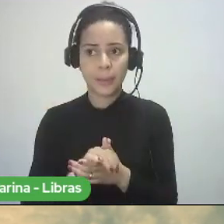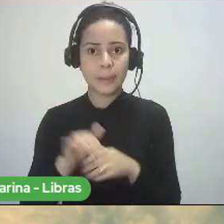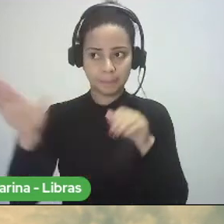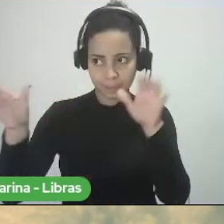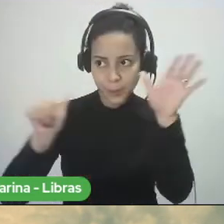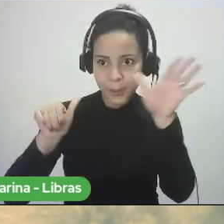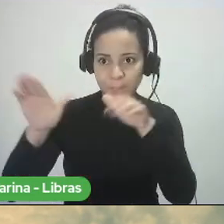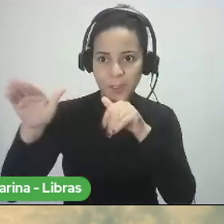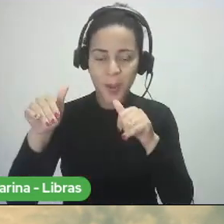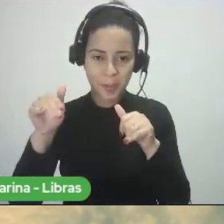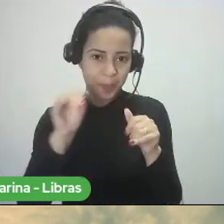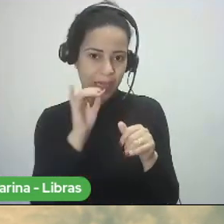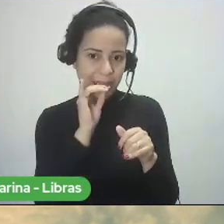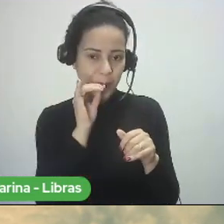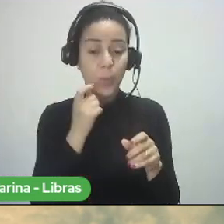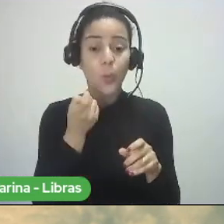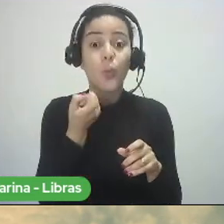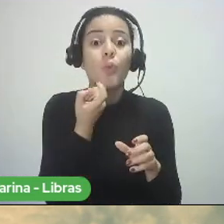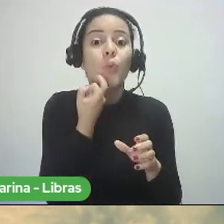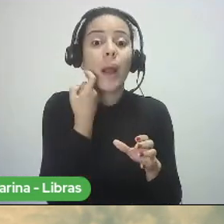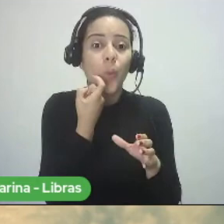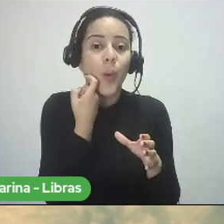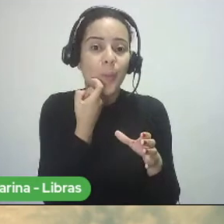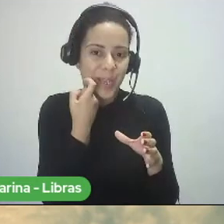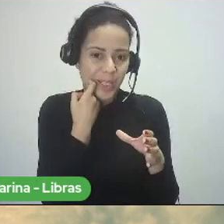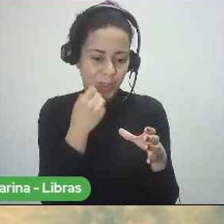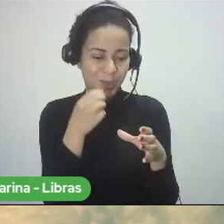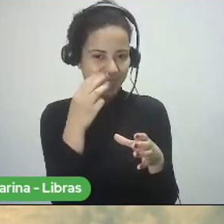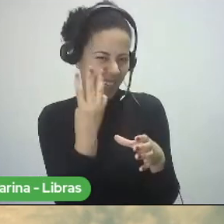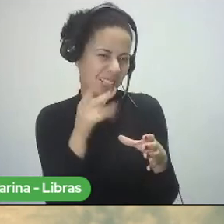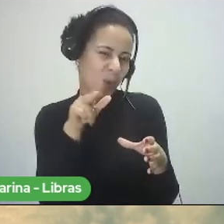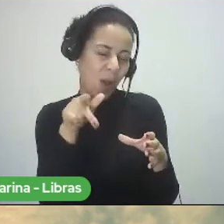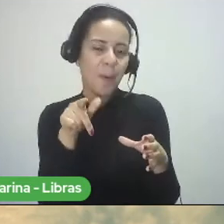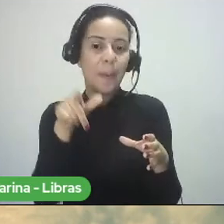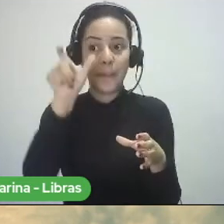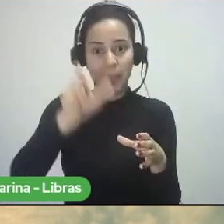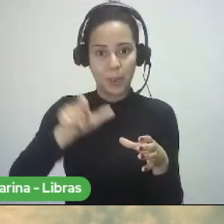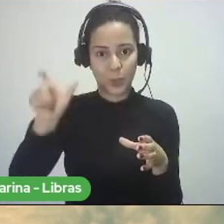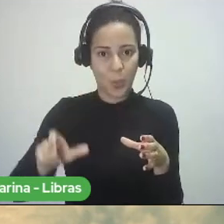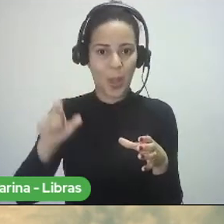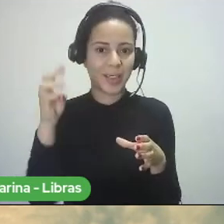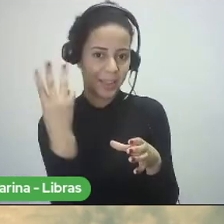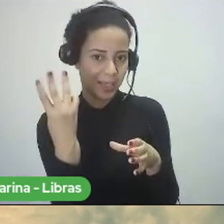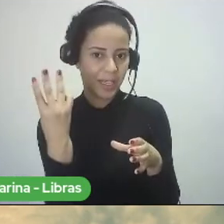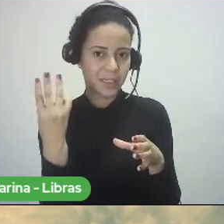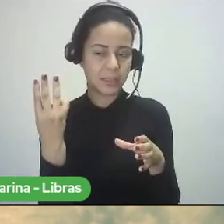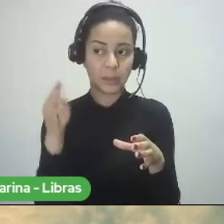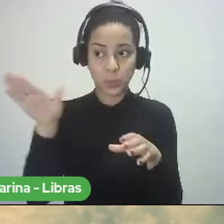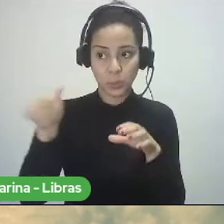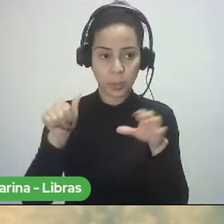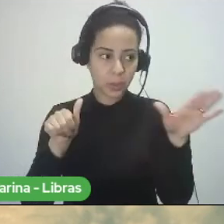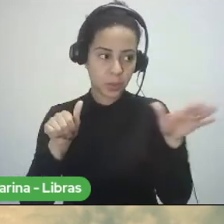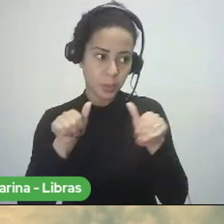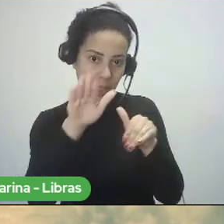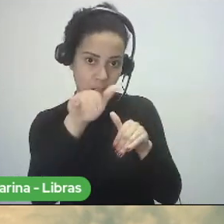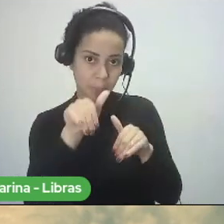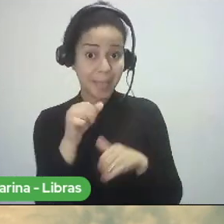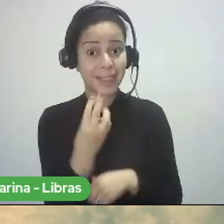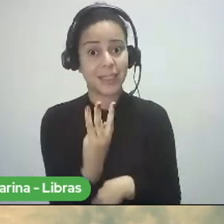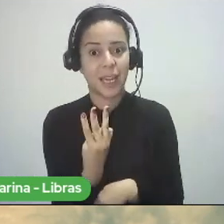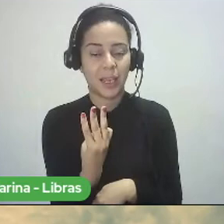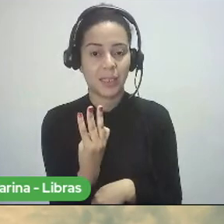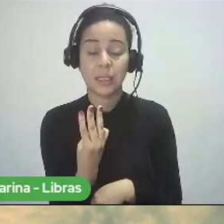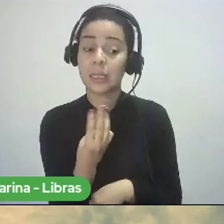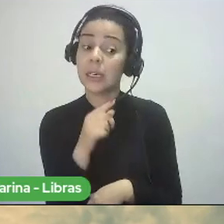3 peixinhos lá para dentro, 3 participantes do workshop, e só essas 3 pessoas podem falar durante